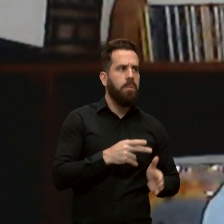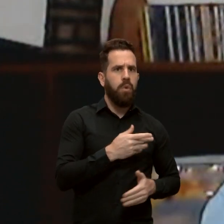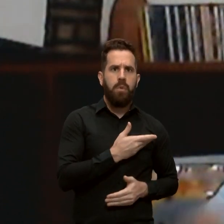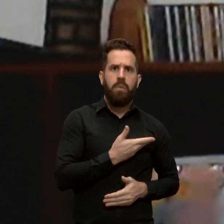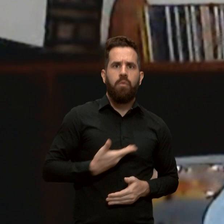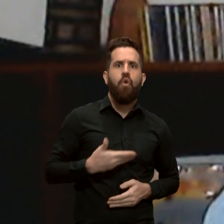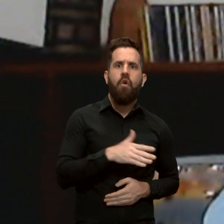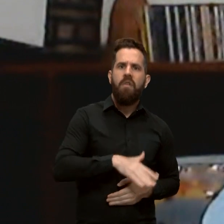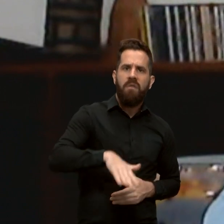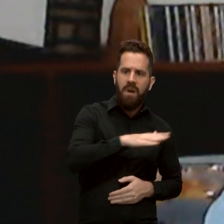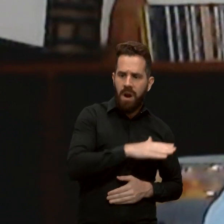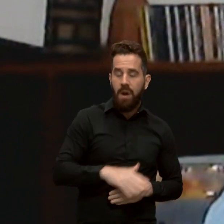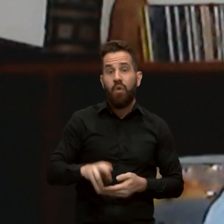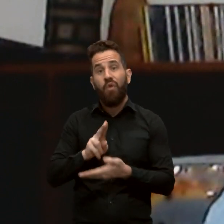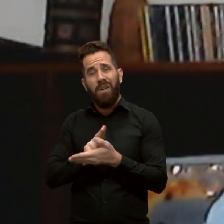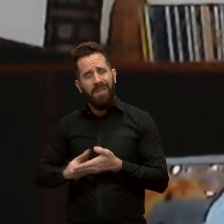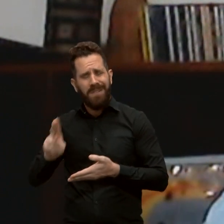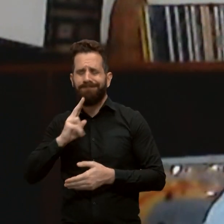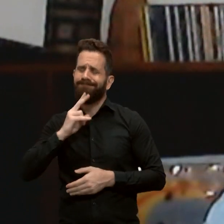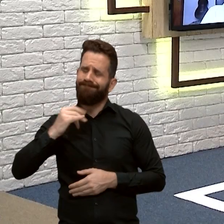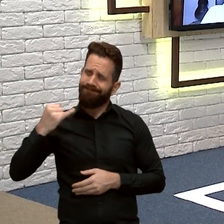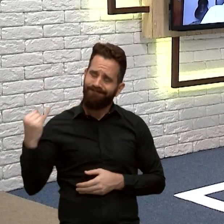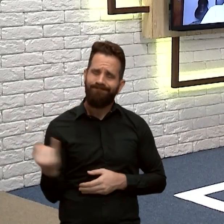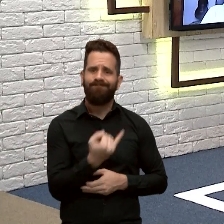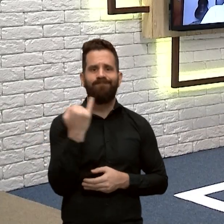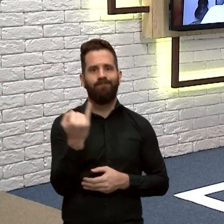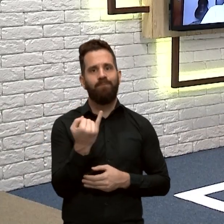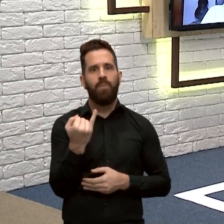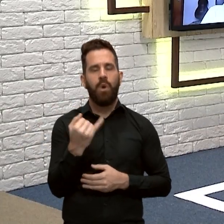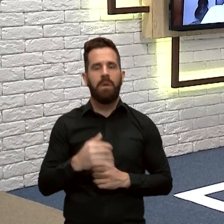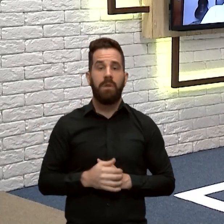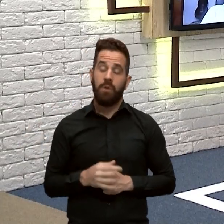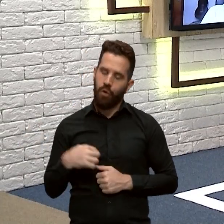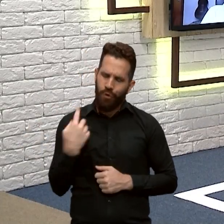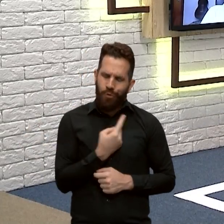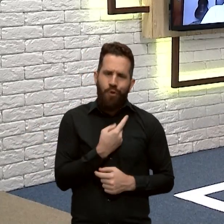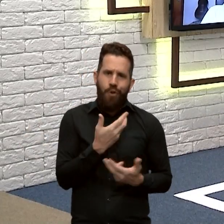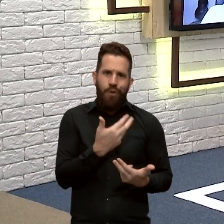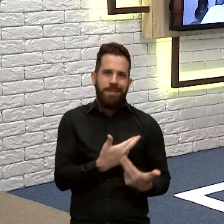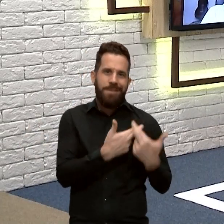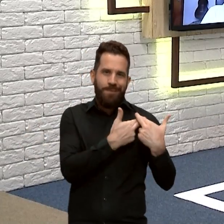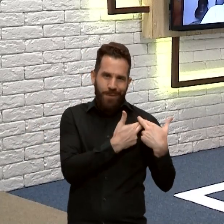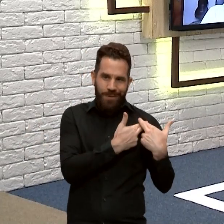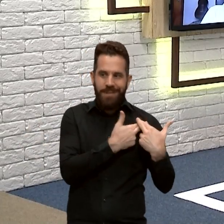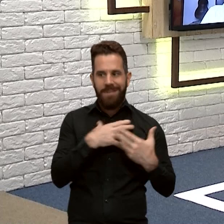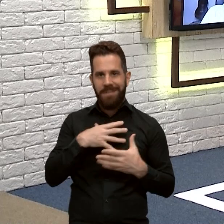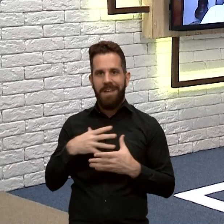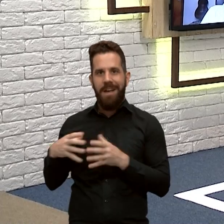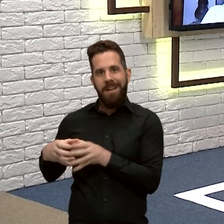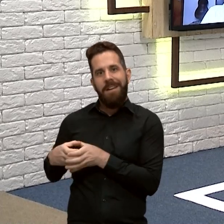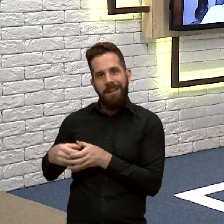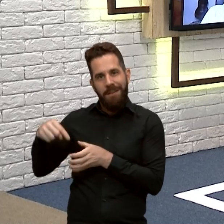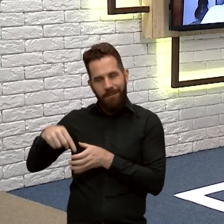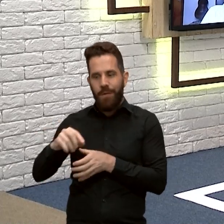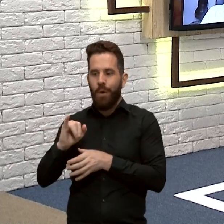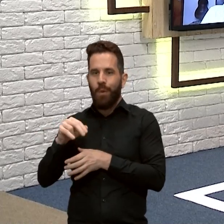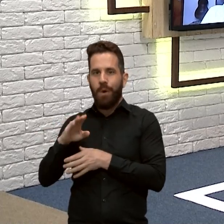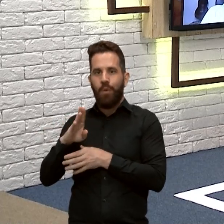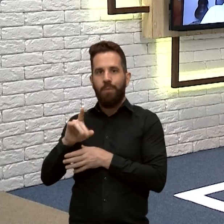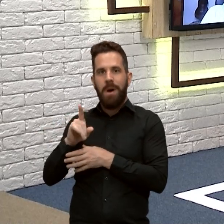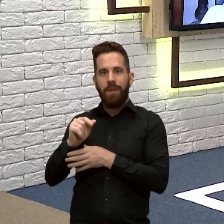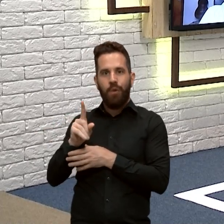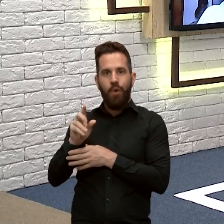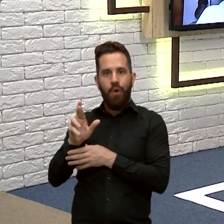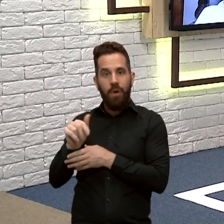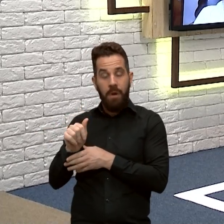é importantíssimo nesse momento. Né? E esse é o nosso papel enquanto incubadora e enquanto universidade pública,